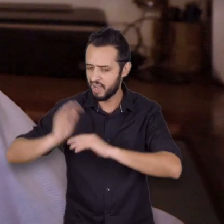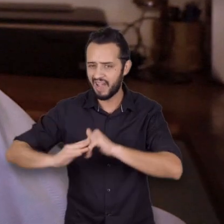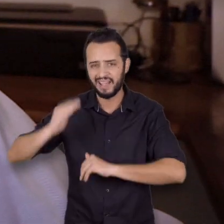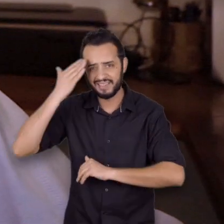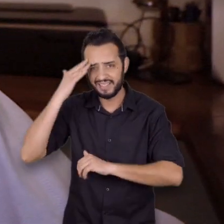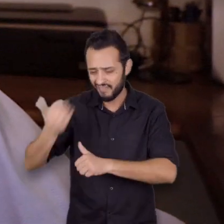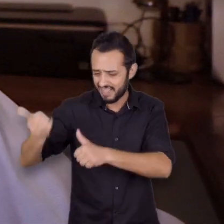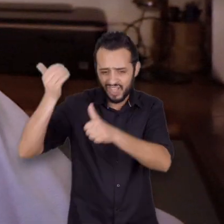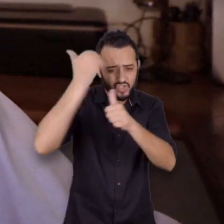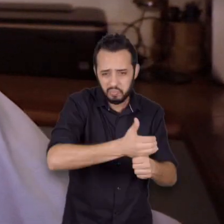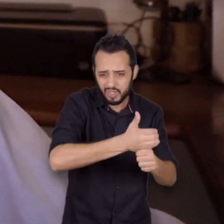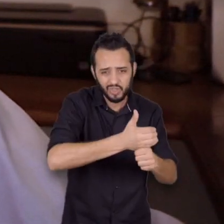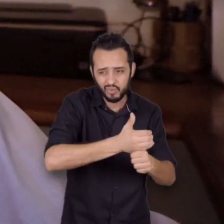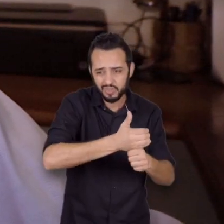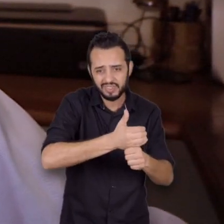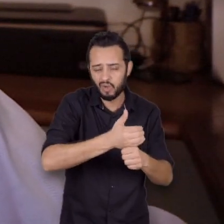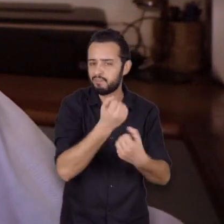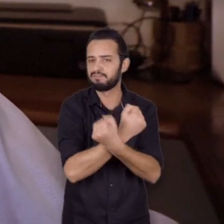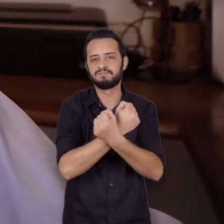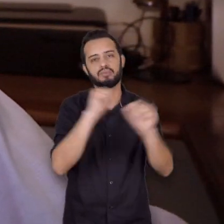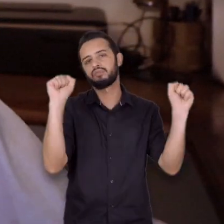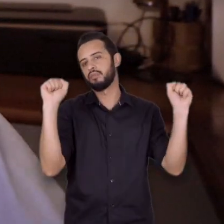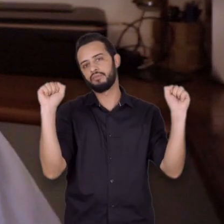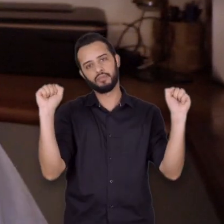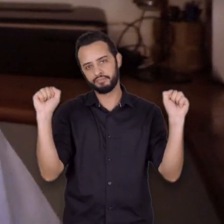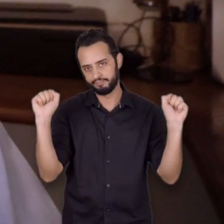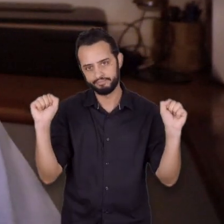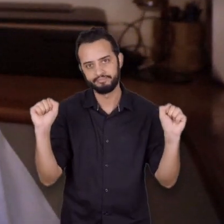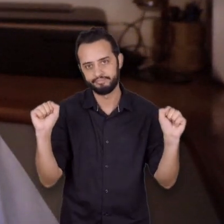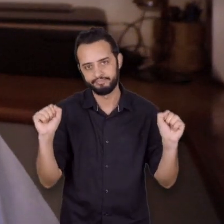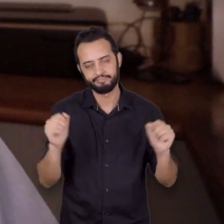consegue executar ou entender